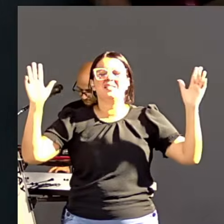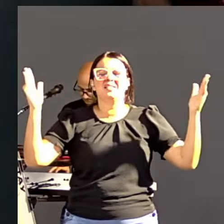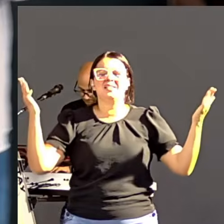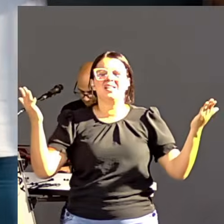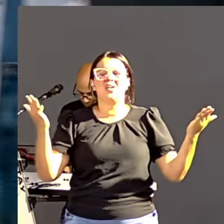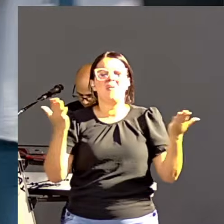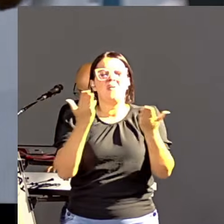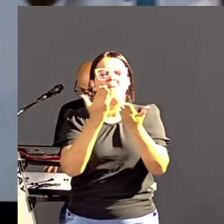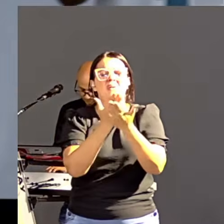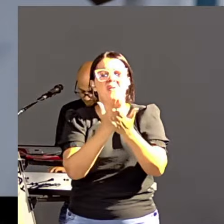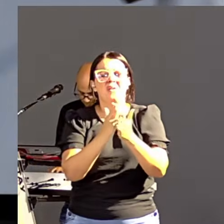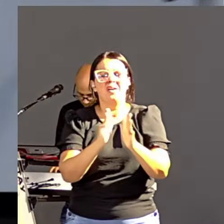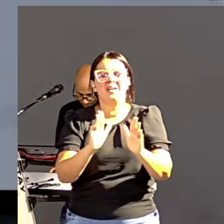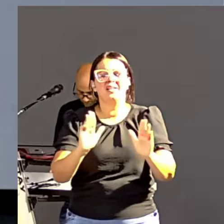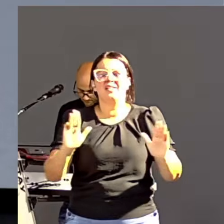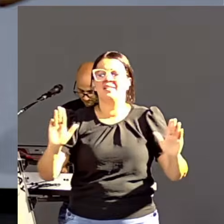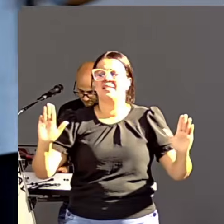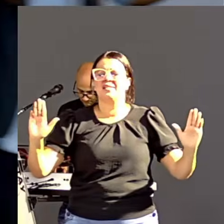se acabar.